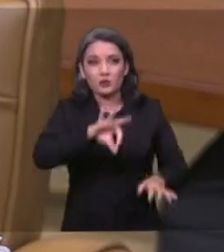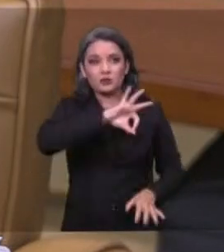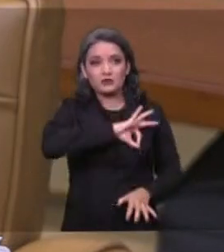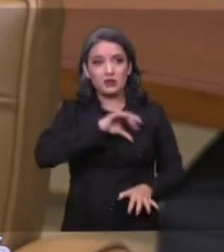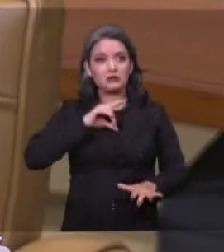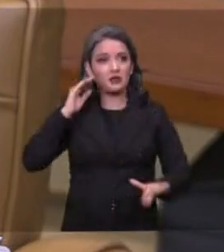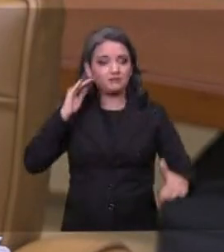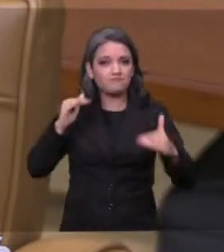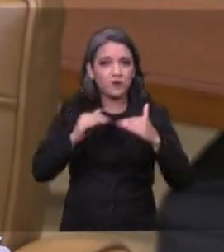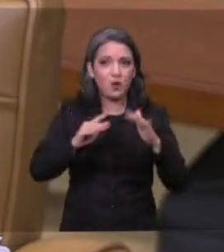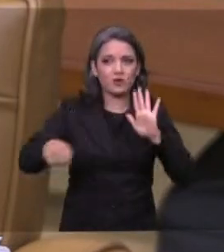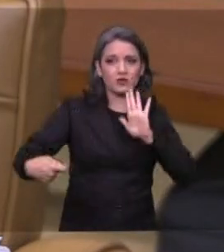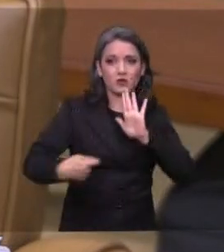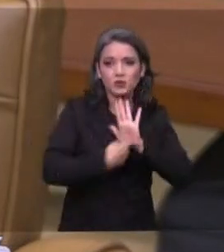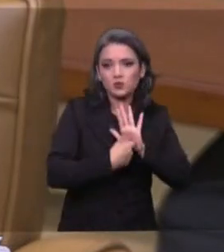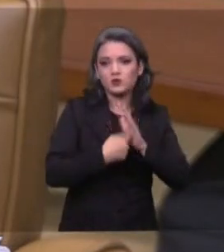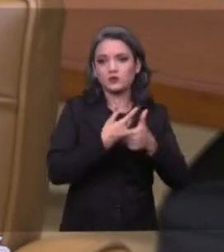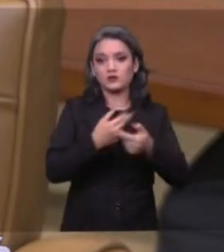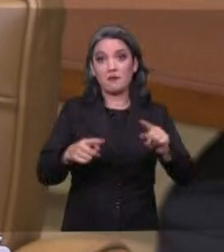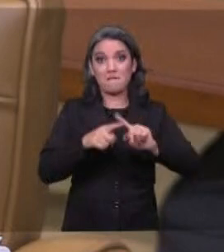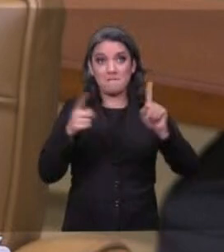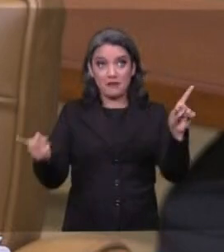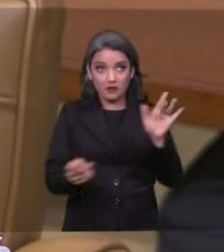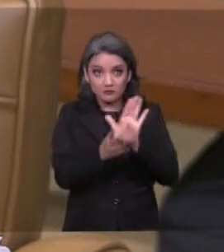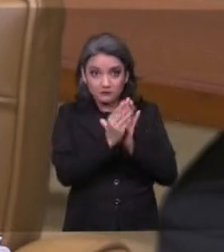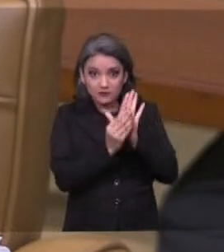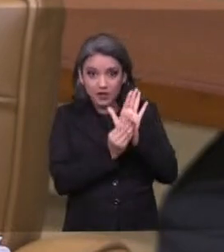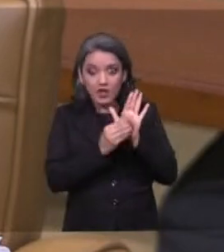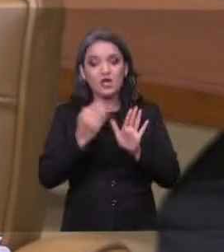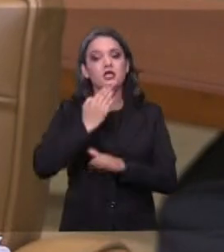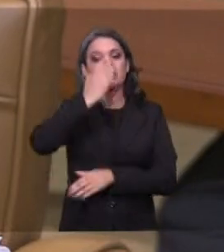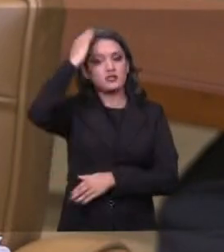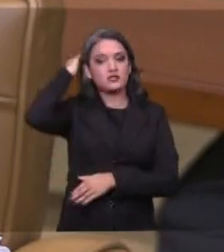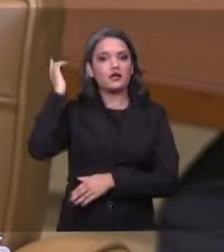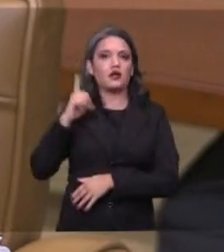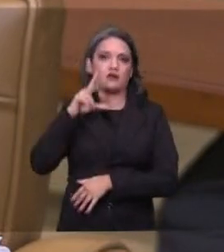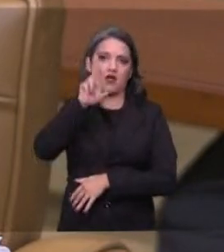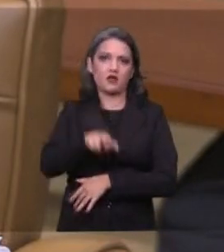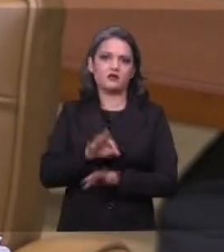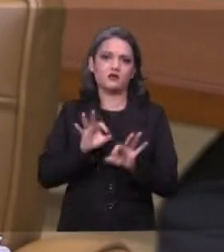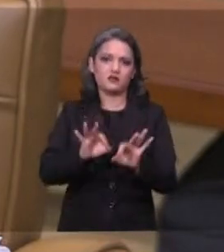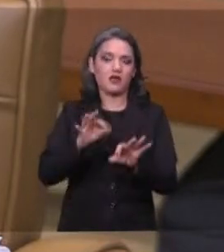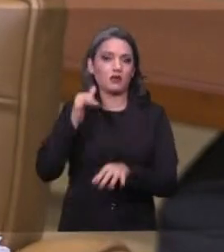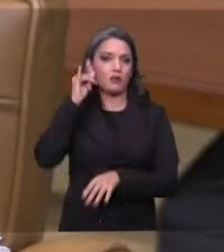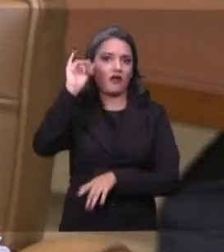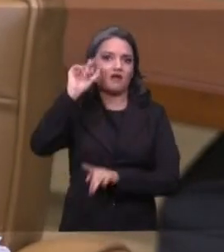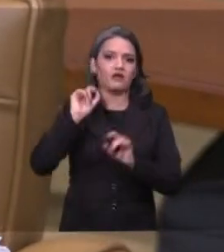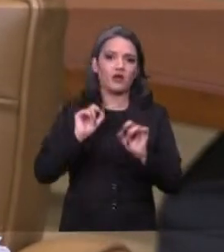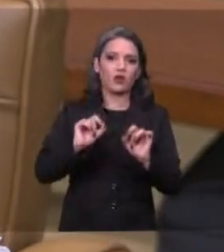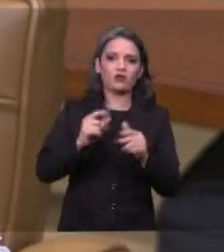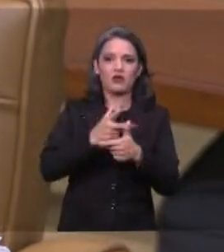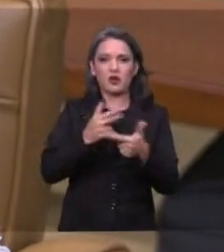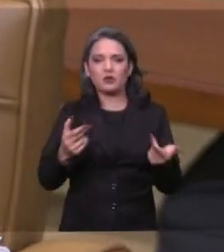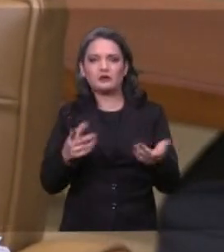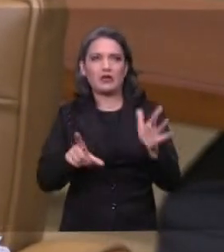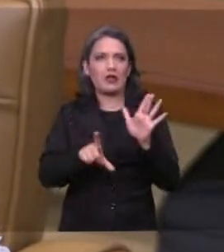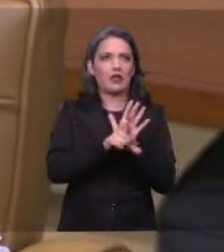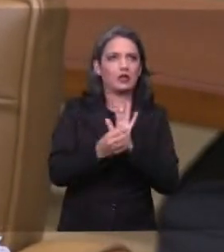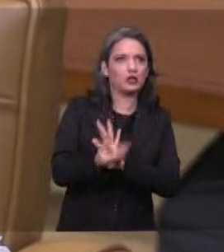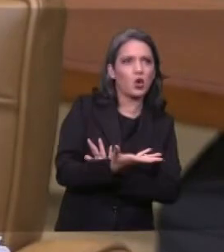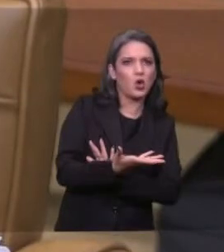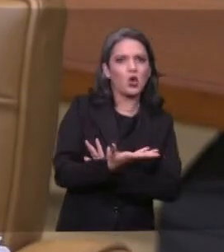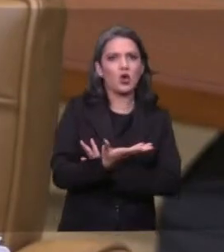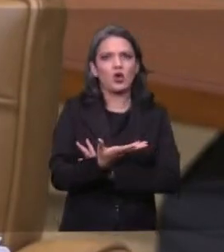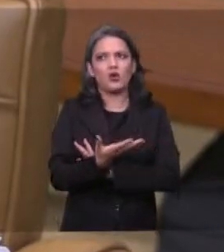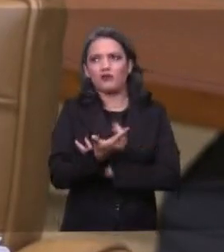queixa. Mas, materialmente falando, o ministro Zanin tem razão, para evitar interpretações que a lei nova